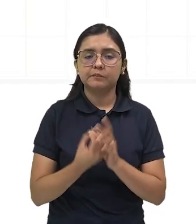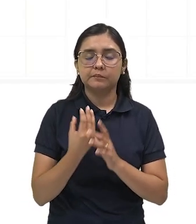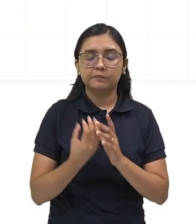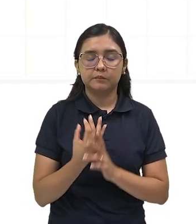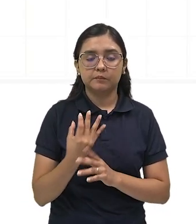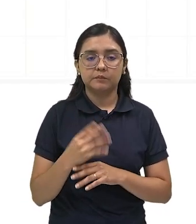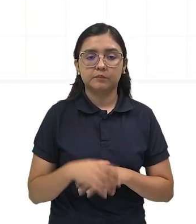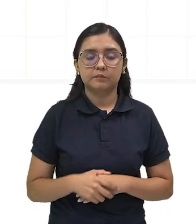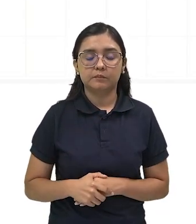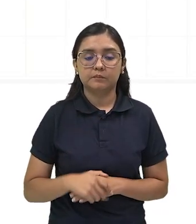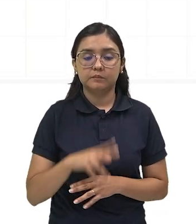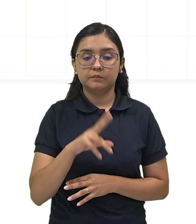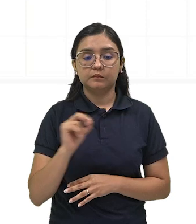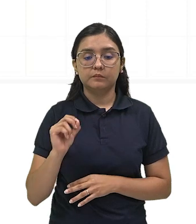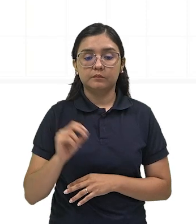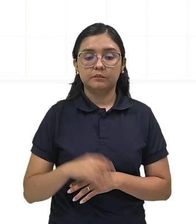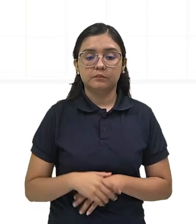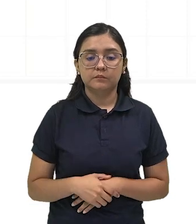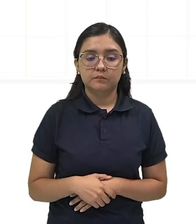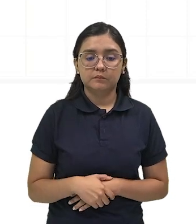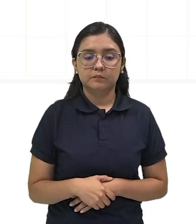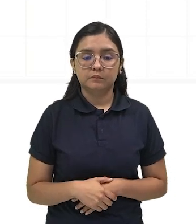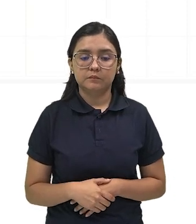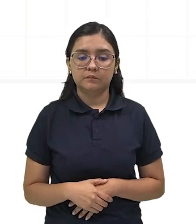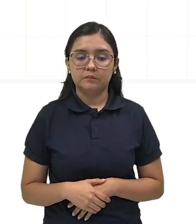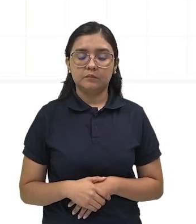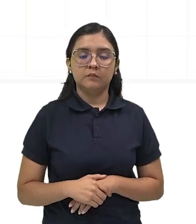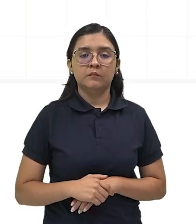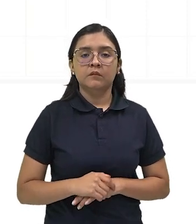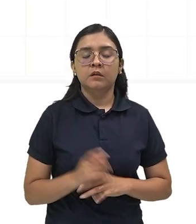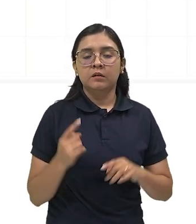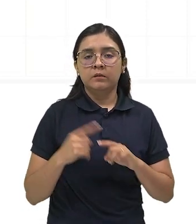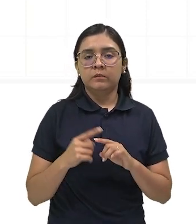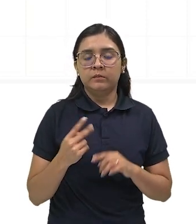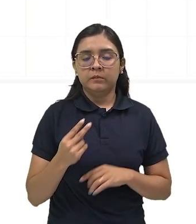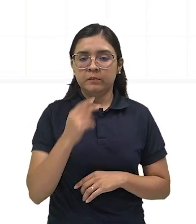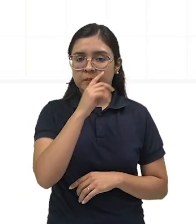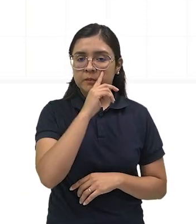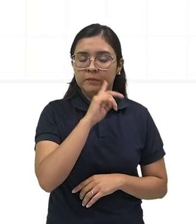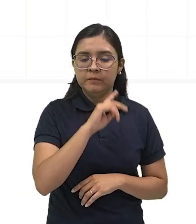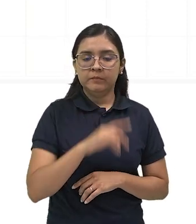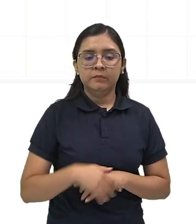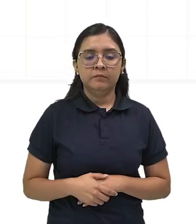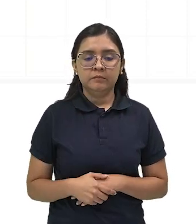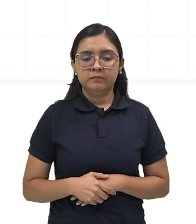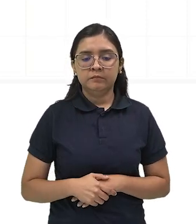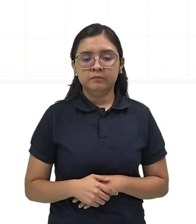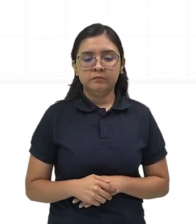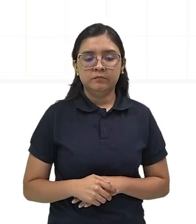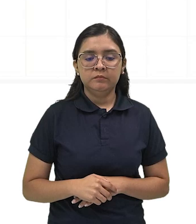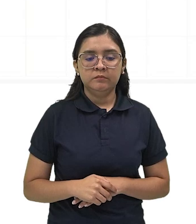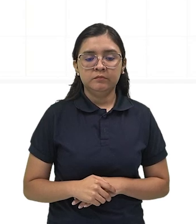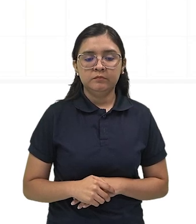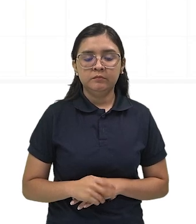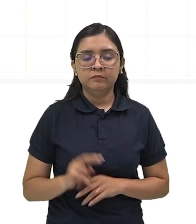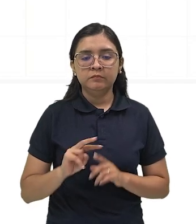aconteceu? 50 para 100 vezes 2. Dobramos o